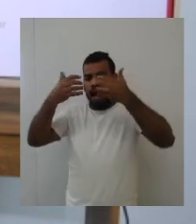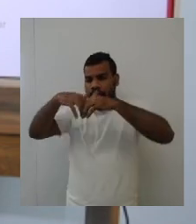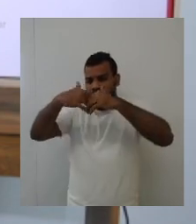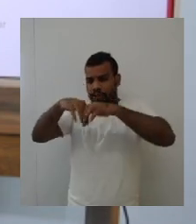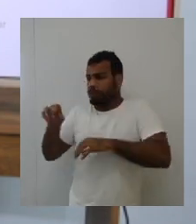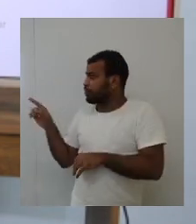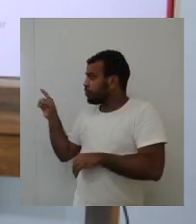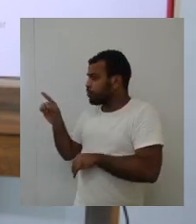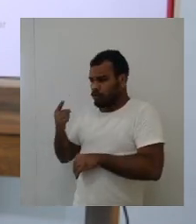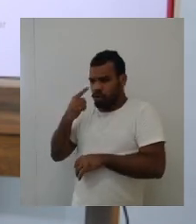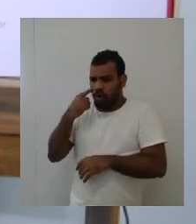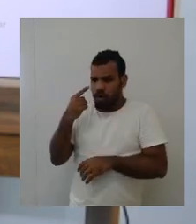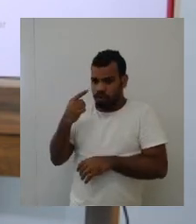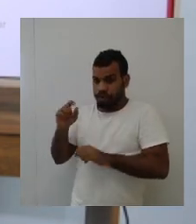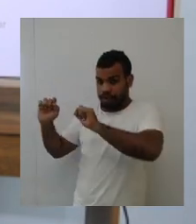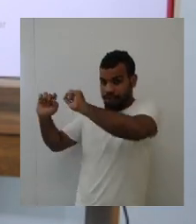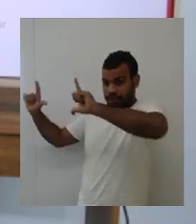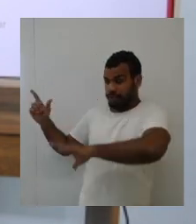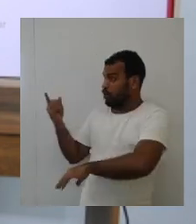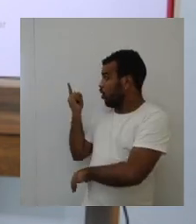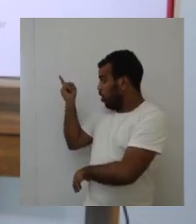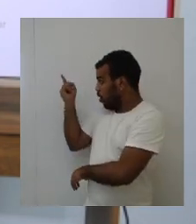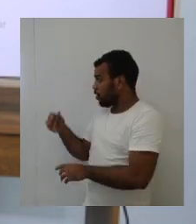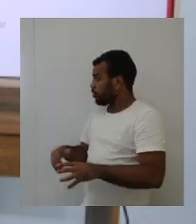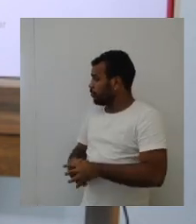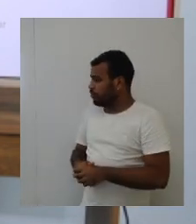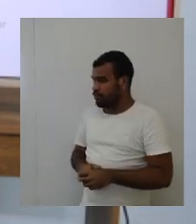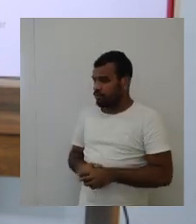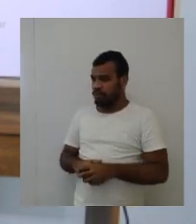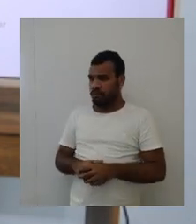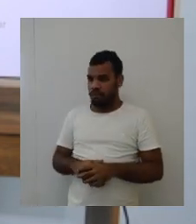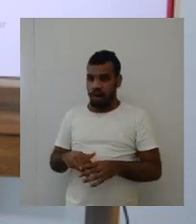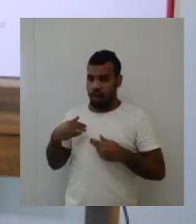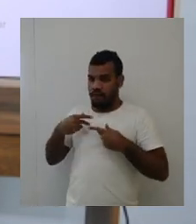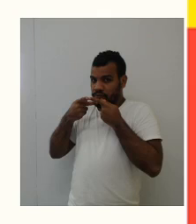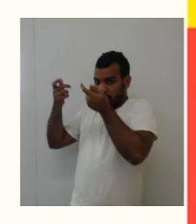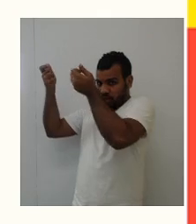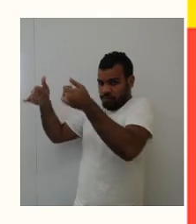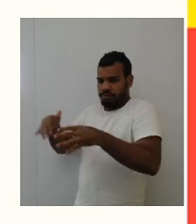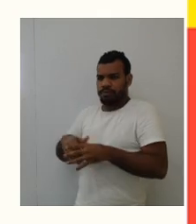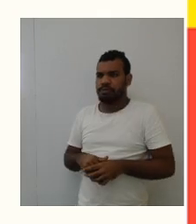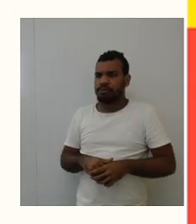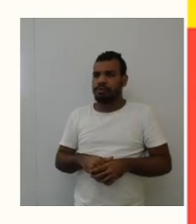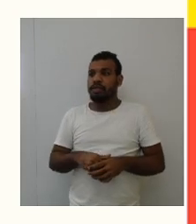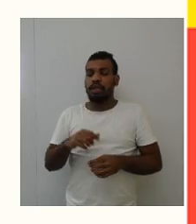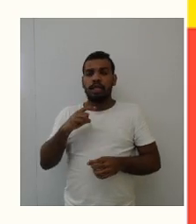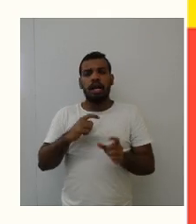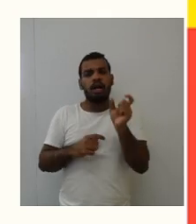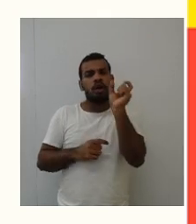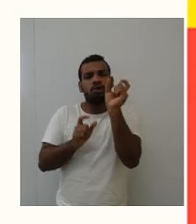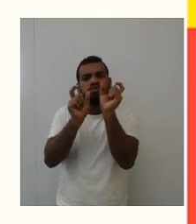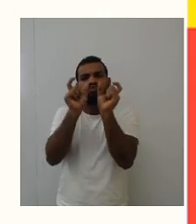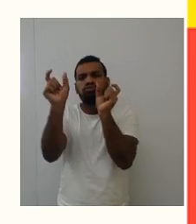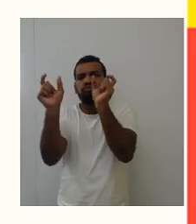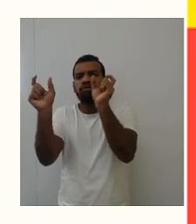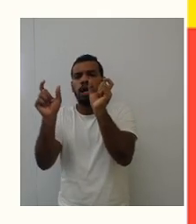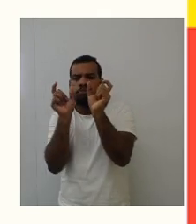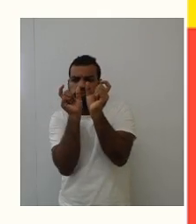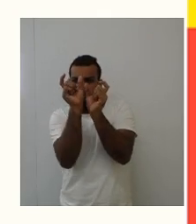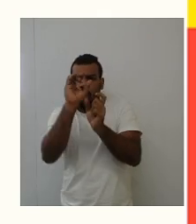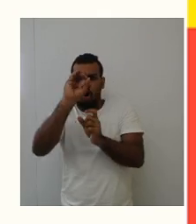Então, preste atenção nesse slide. E no que eu falo sobre ele também. As conjunções, os efeitos de